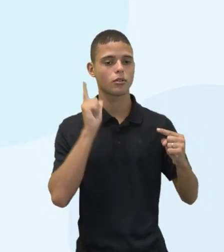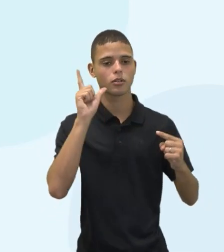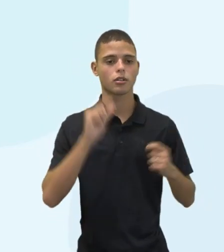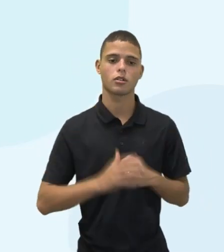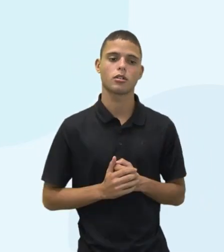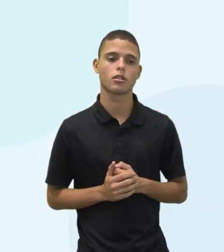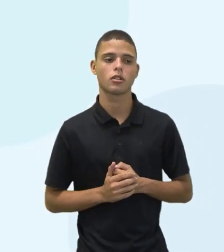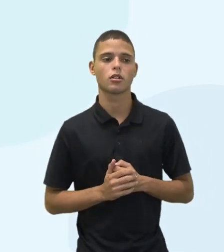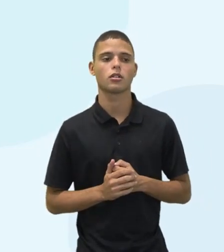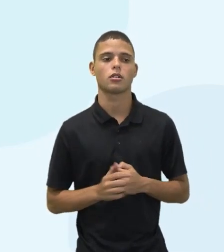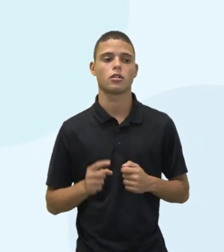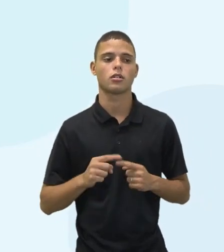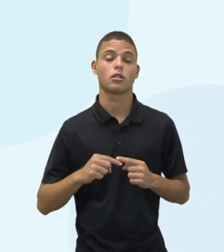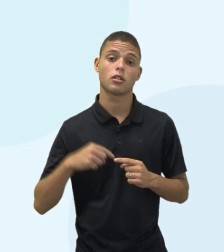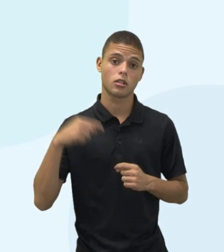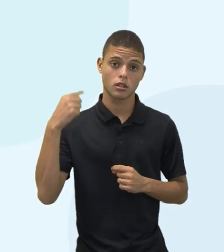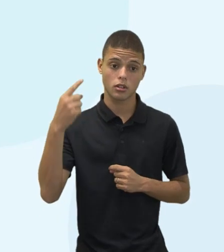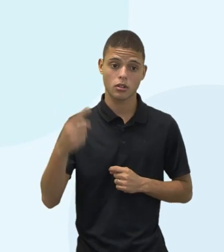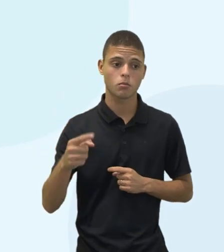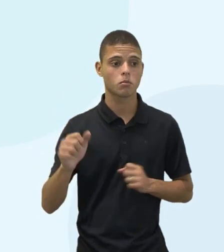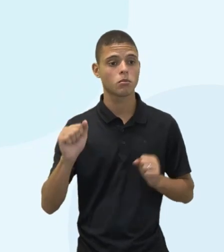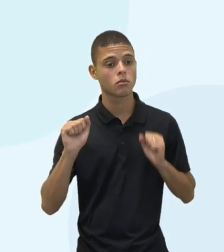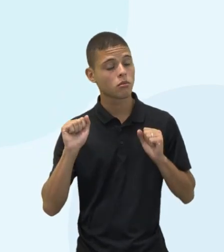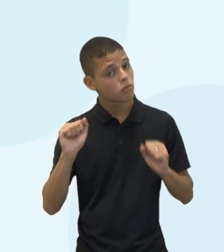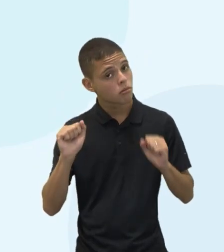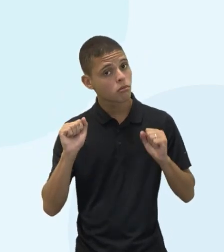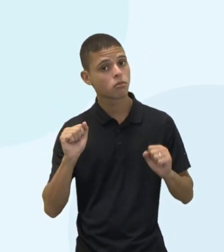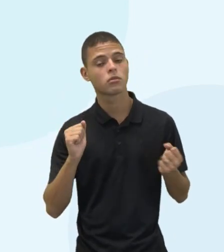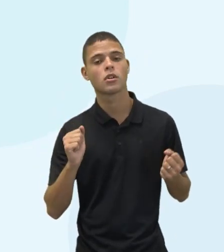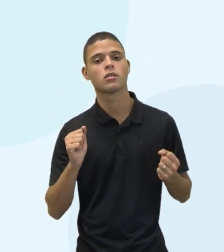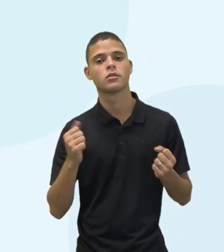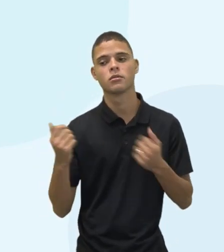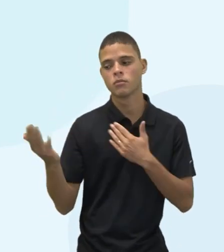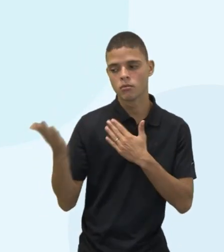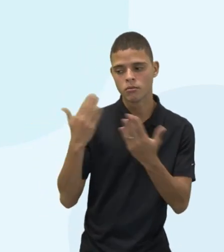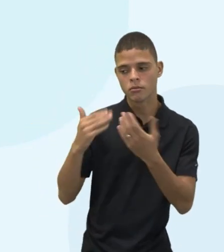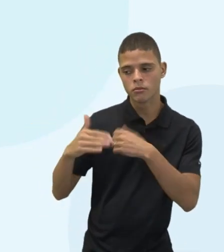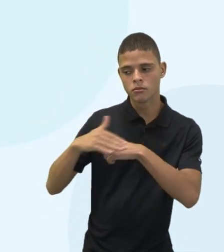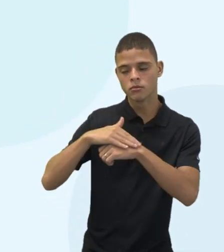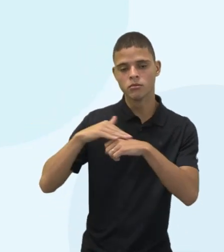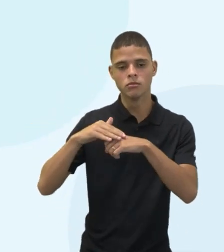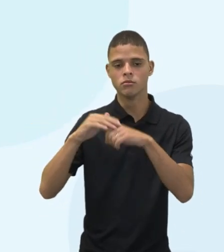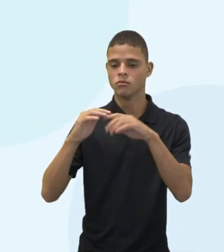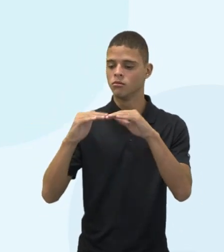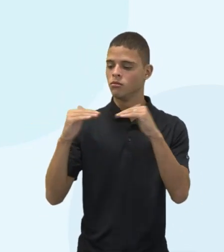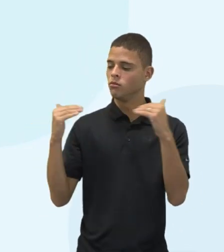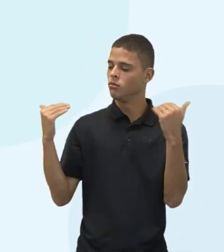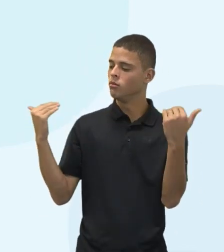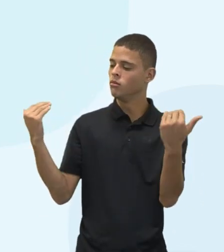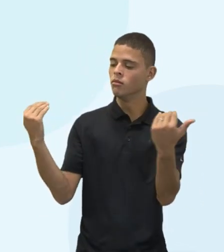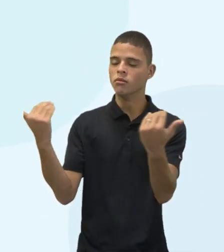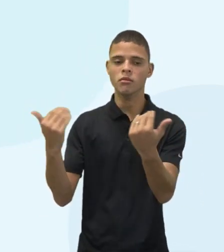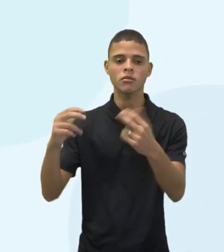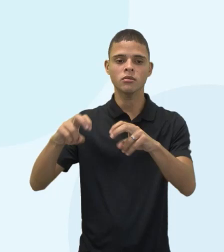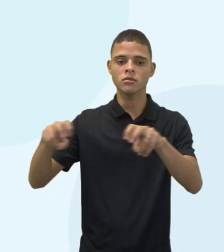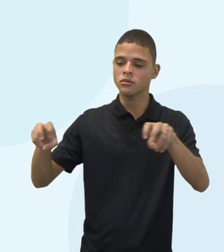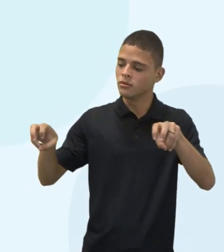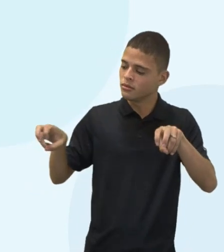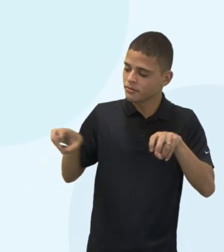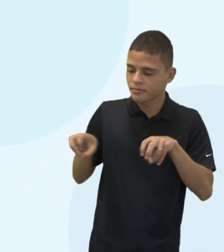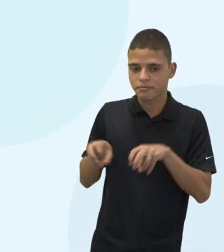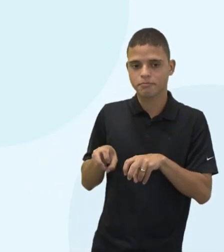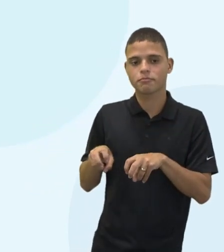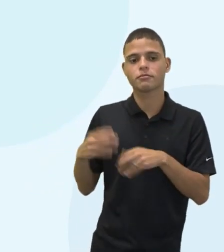nós podemos aí trazer essa conversa para o pátio e transformar isso realmente em um programa de rádio